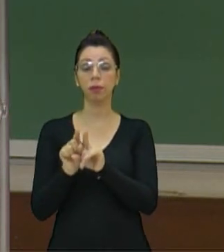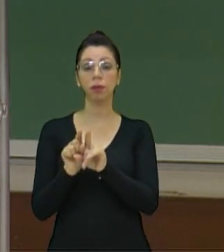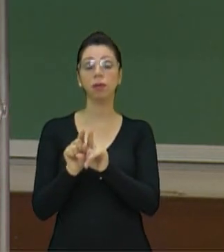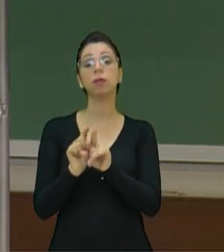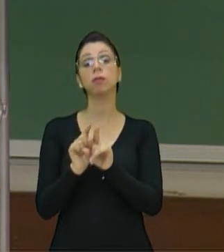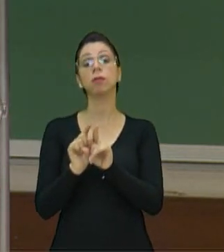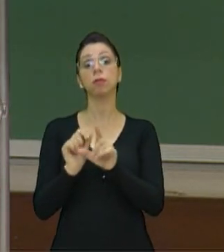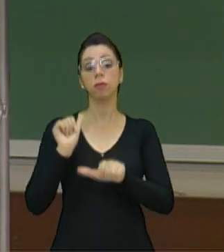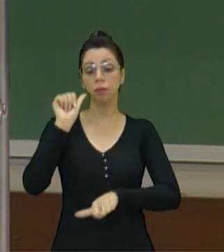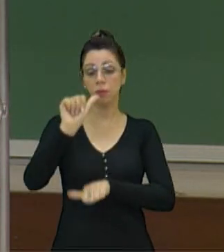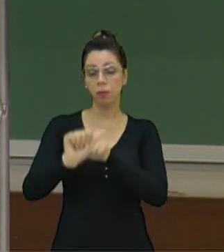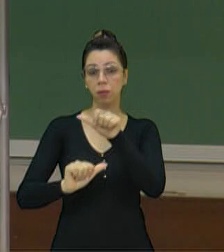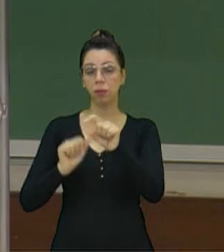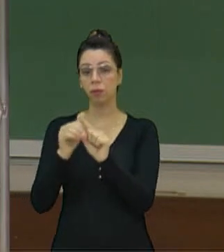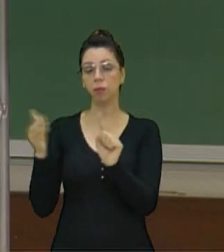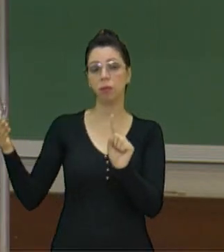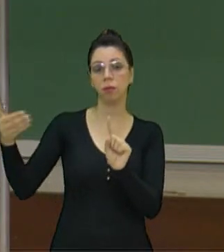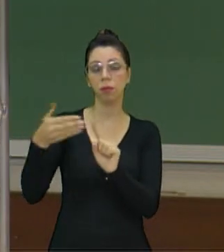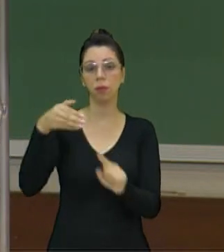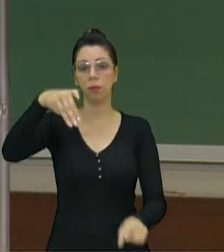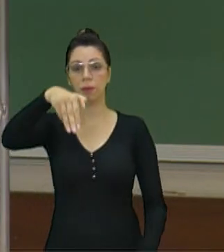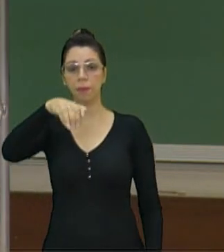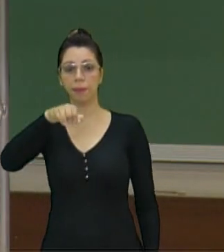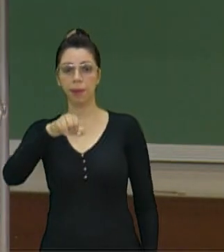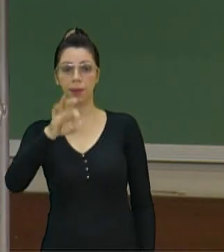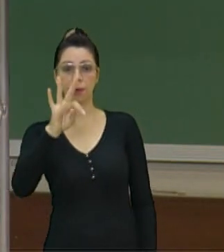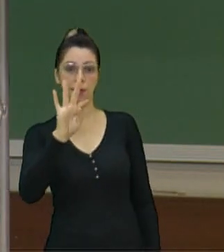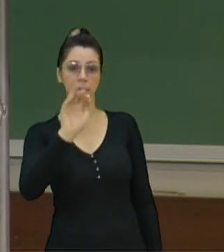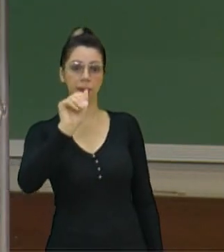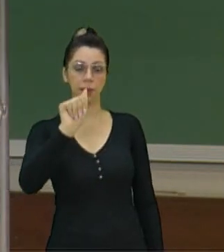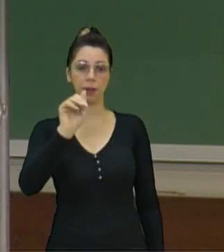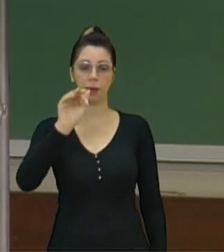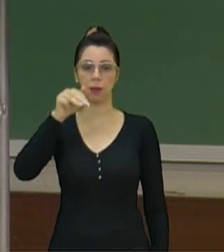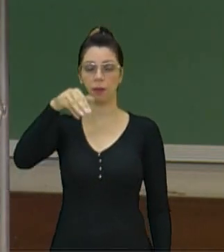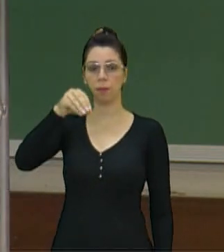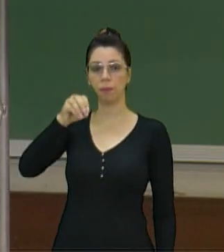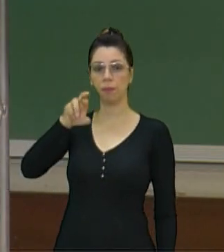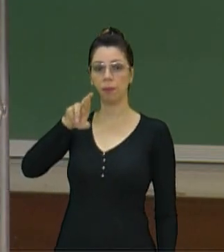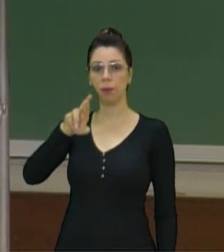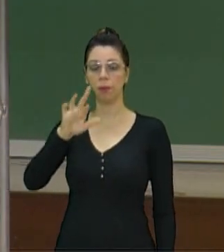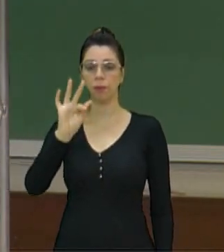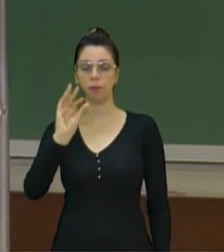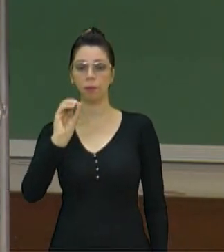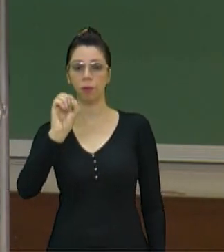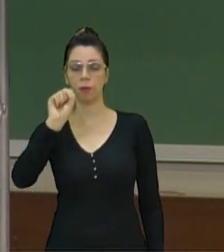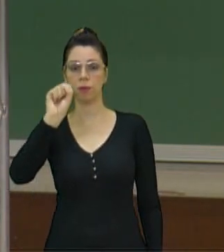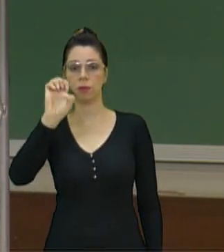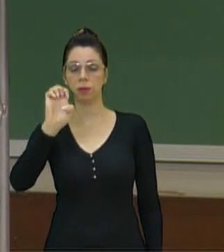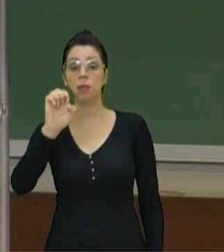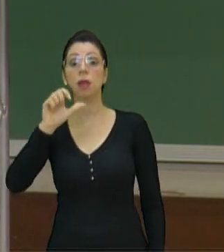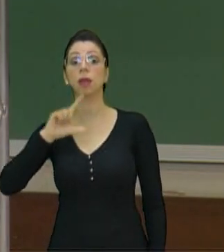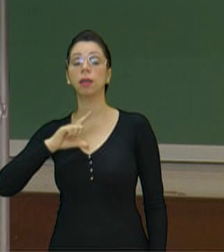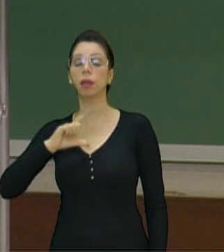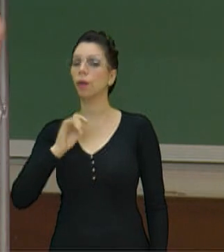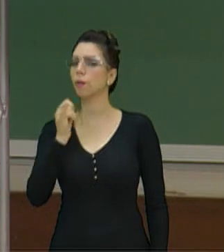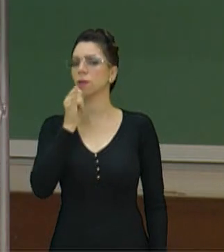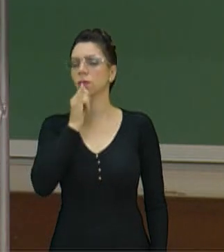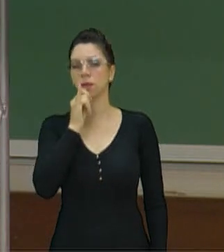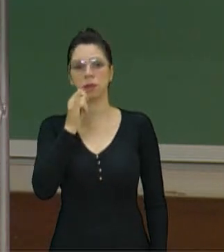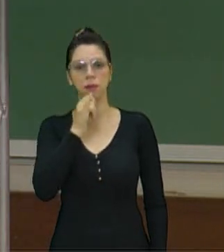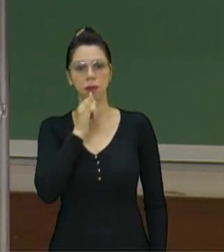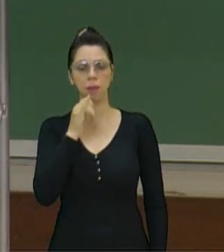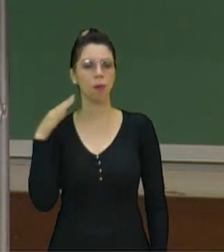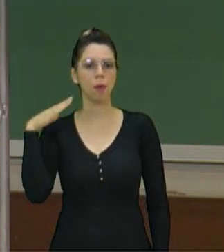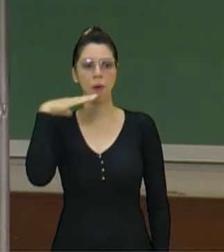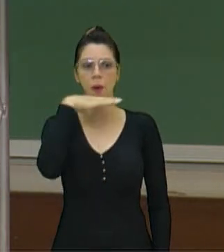que a gente chama de metamorfose, ele sofre metamorfoses durante o processo, que é o exemplo clássico da borboleta, da larva, a formação